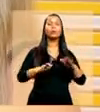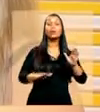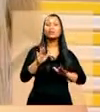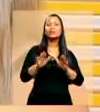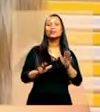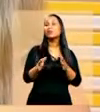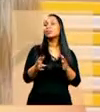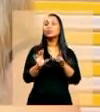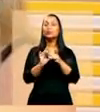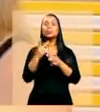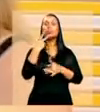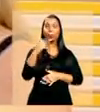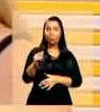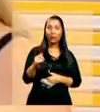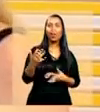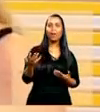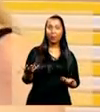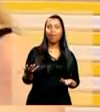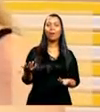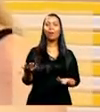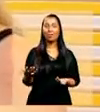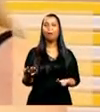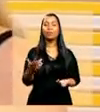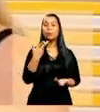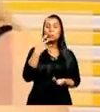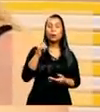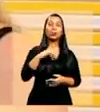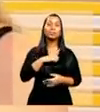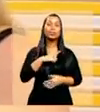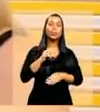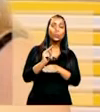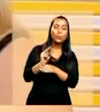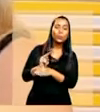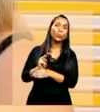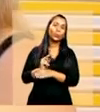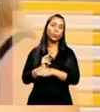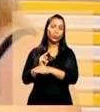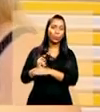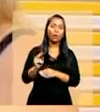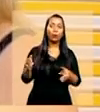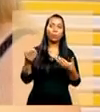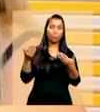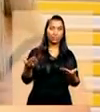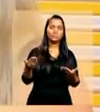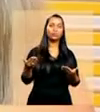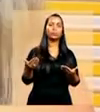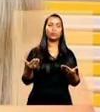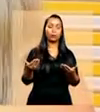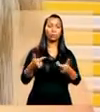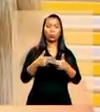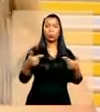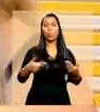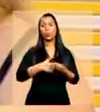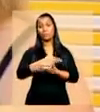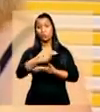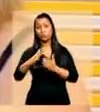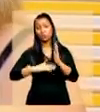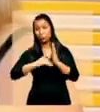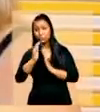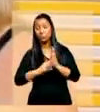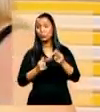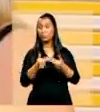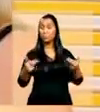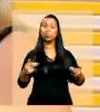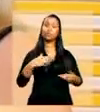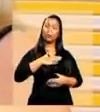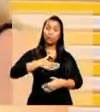desenvolvem, às vezes até com os pais. O pai, às vezes, tem um cuidado de estar apresentando uma técnica de pintura, de